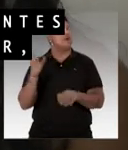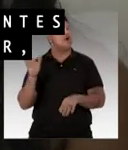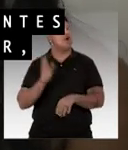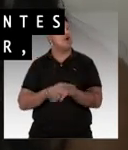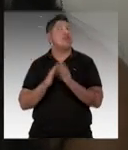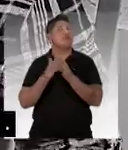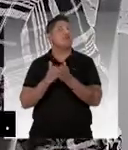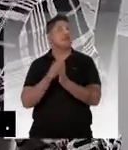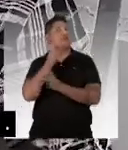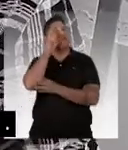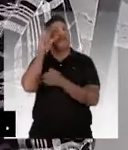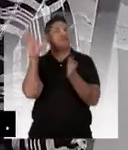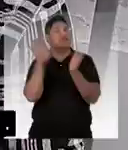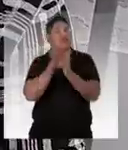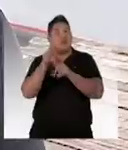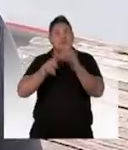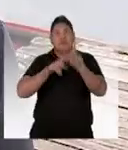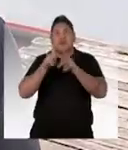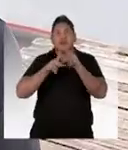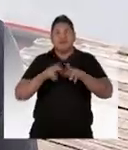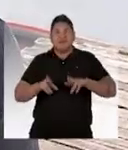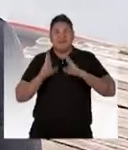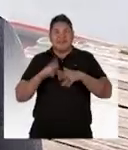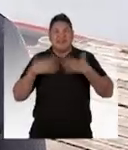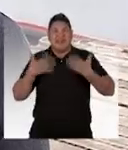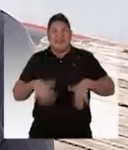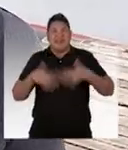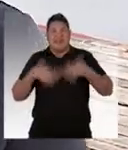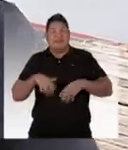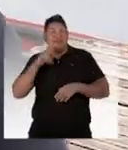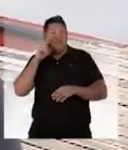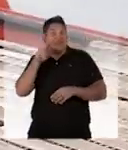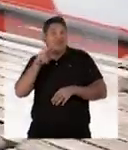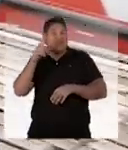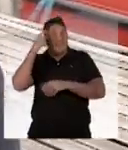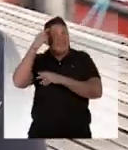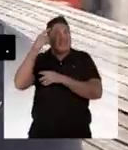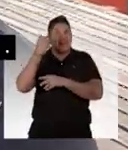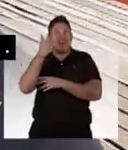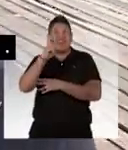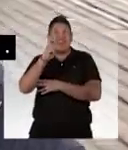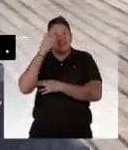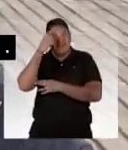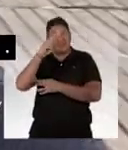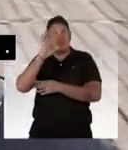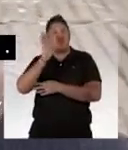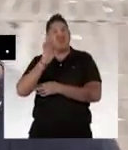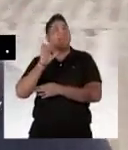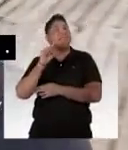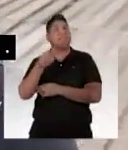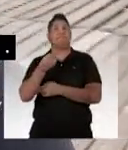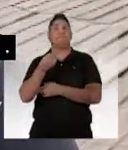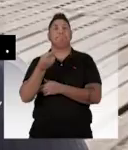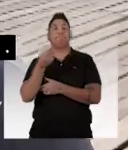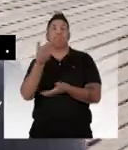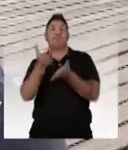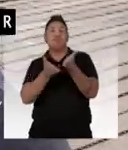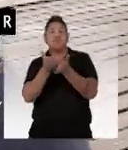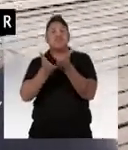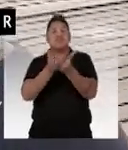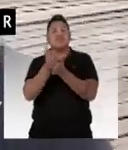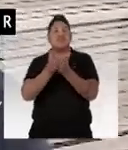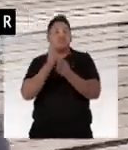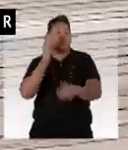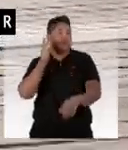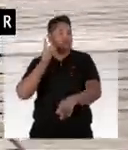estamos fazendo já. Vai ajudar muito. Quando o barco hospital chega, a expectativa da população é grande. Só para a gente ter